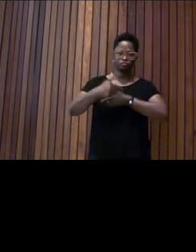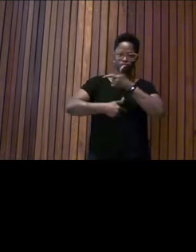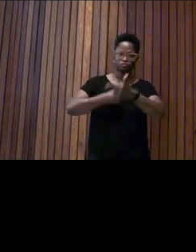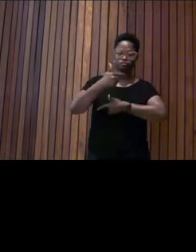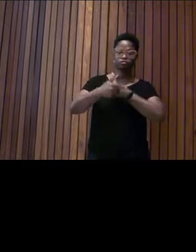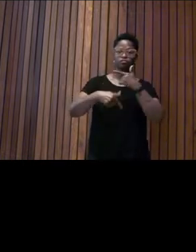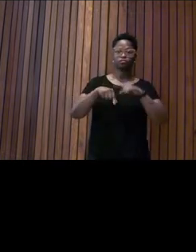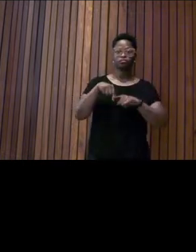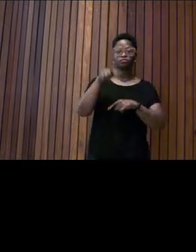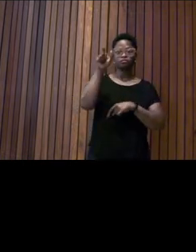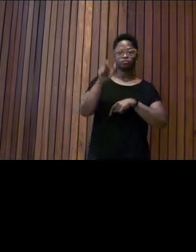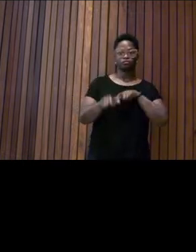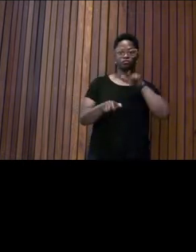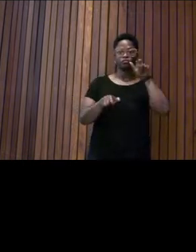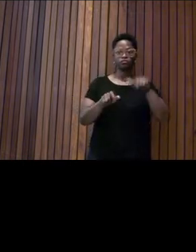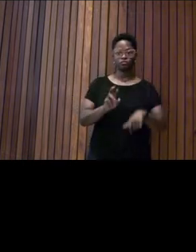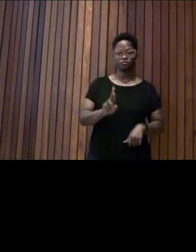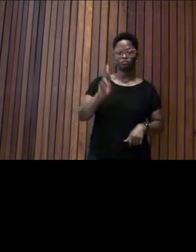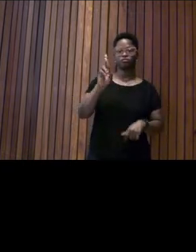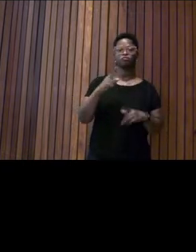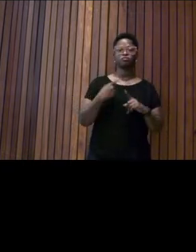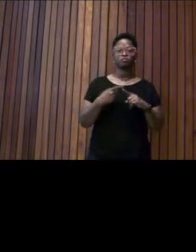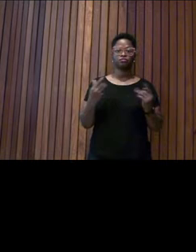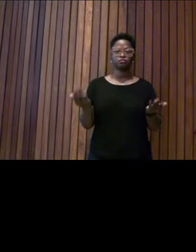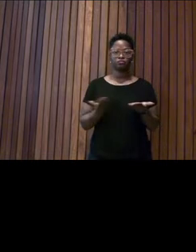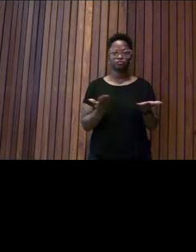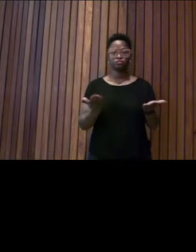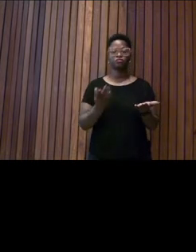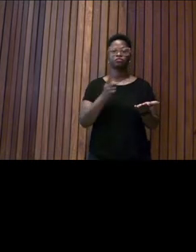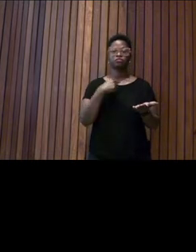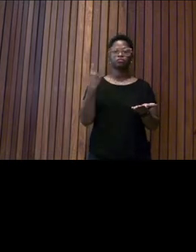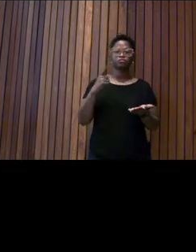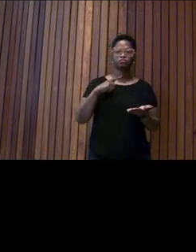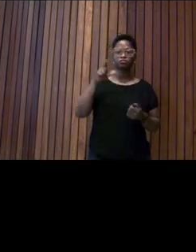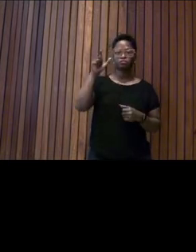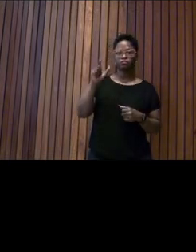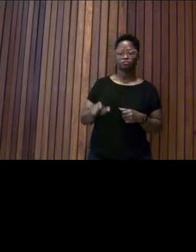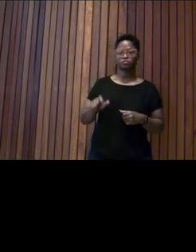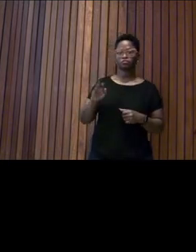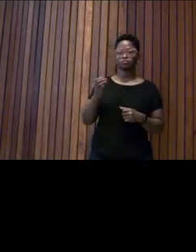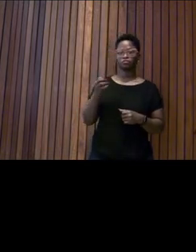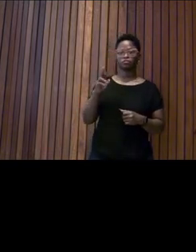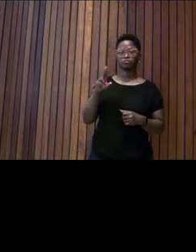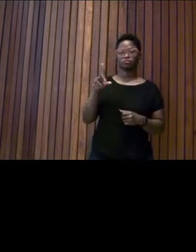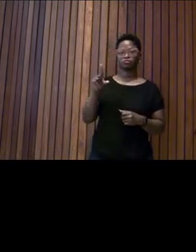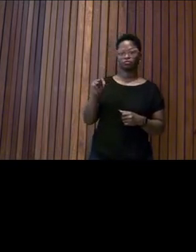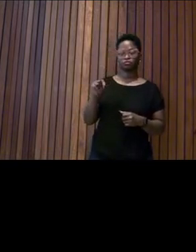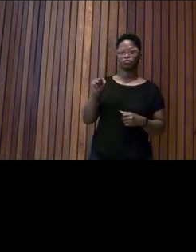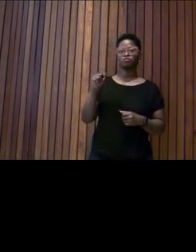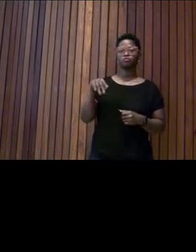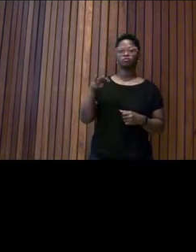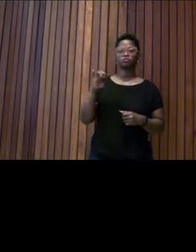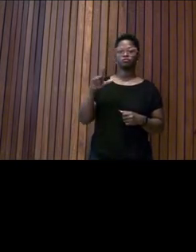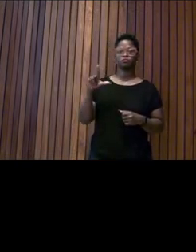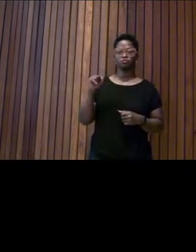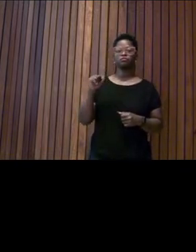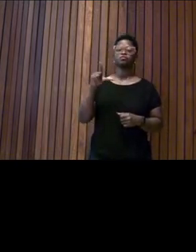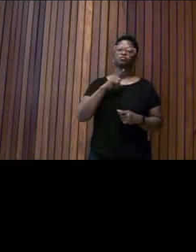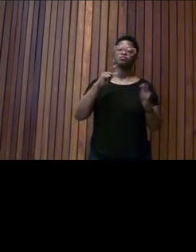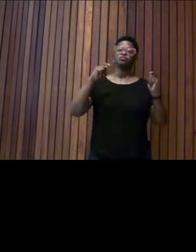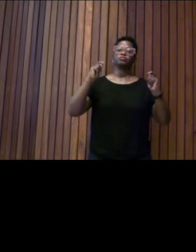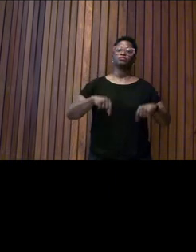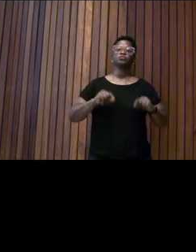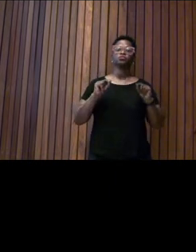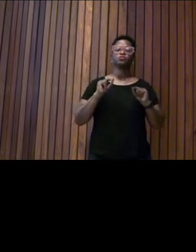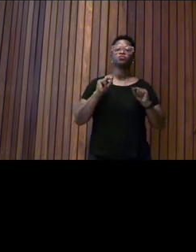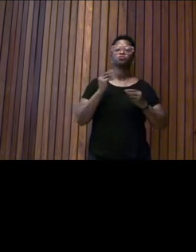seus mestres, né, e aqui no caso, né, a gente teve, né, a presença do Bandeira de Melo, a gente teve, né, a possibilidade